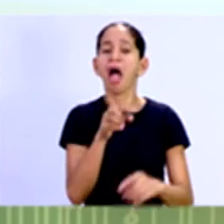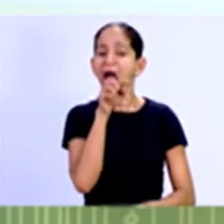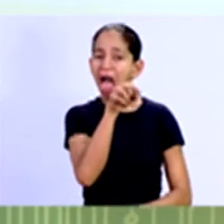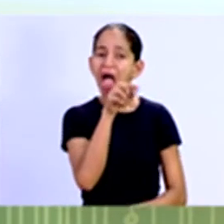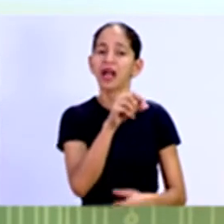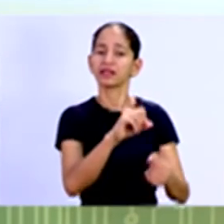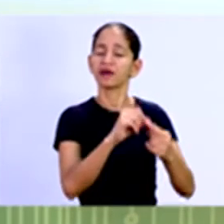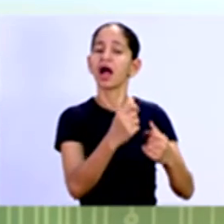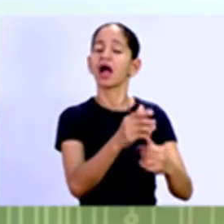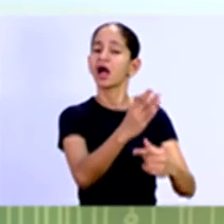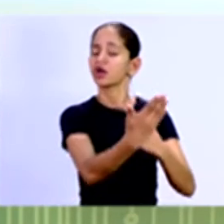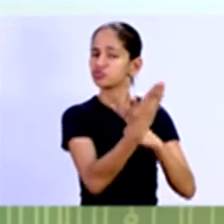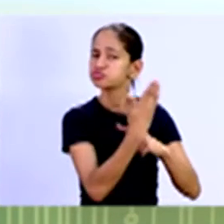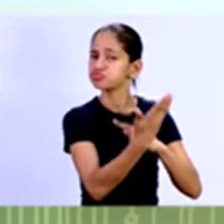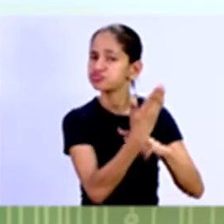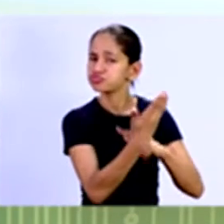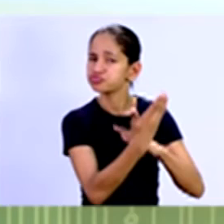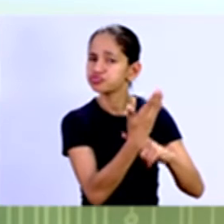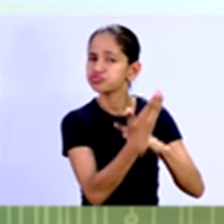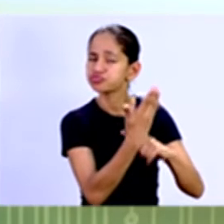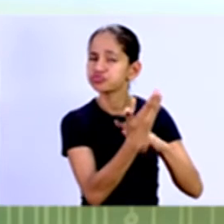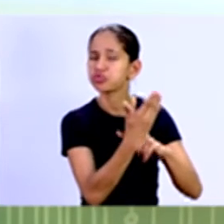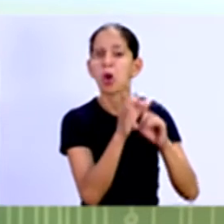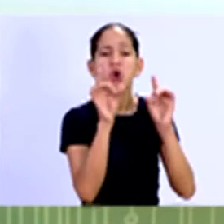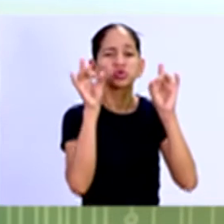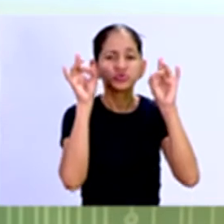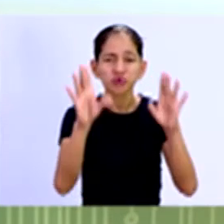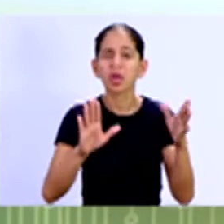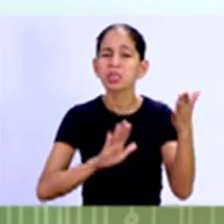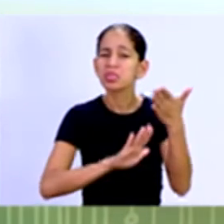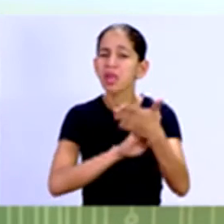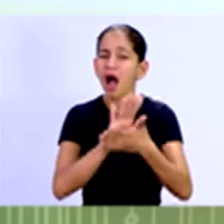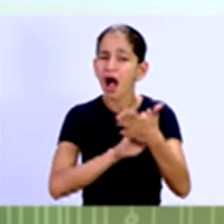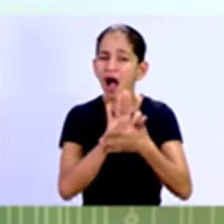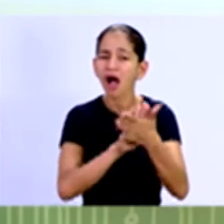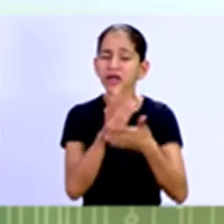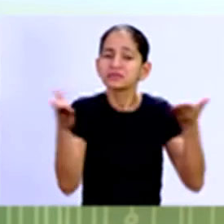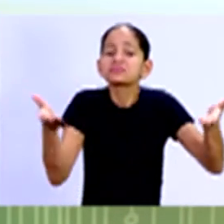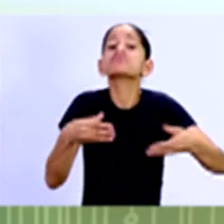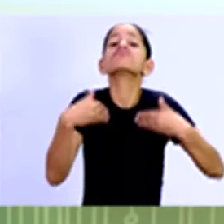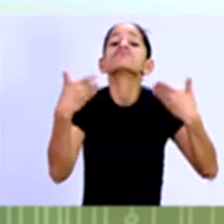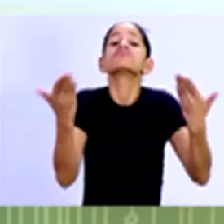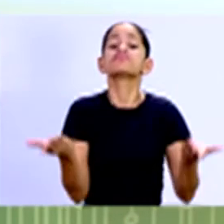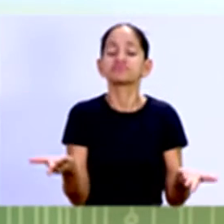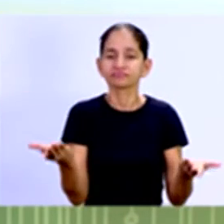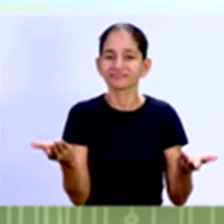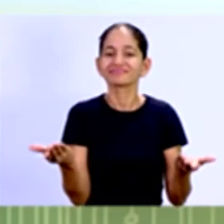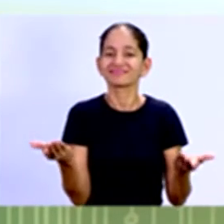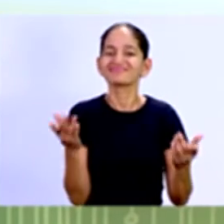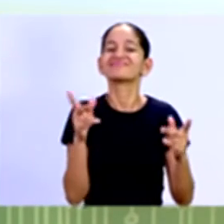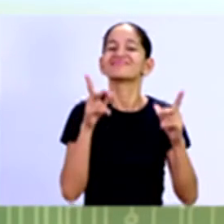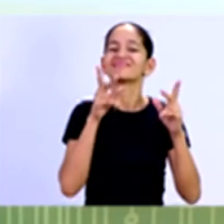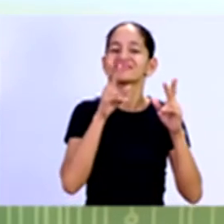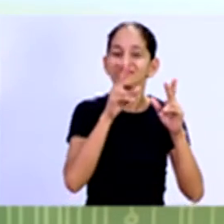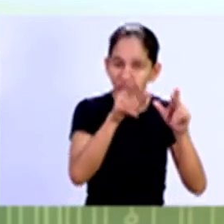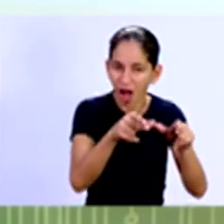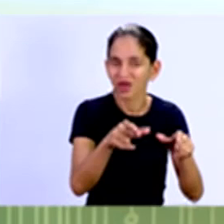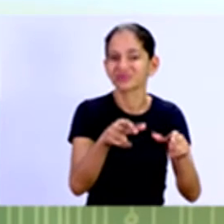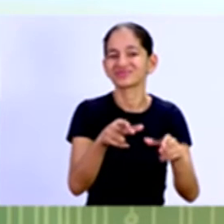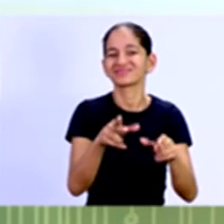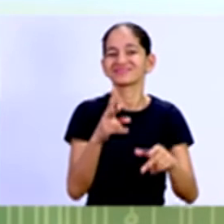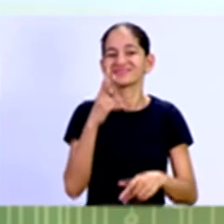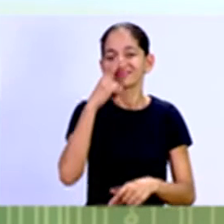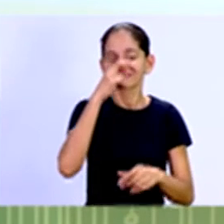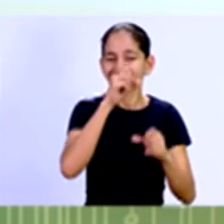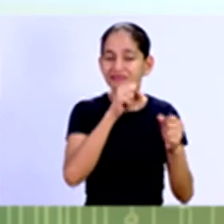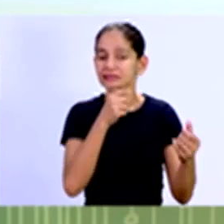atenda às suas necessidades e você não atenda às necessidades da outra pessoa, isso é muito forte numa